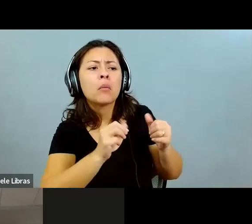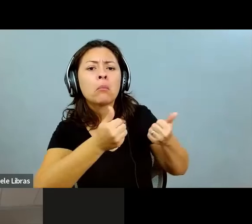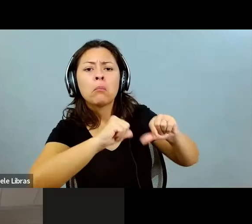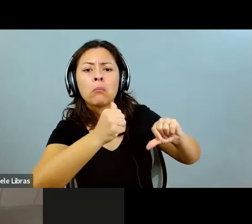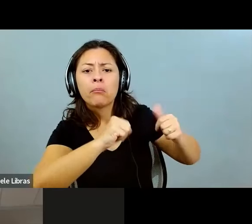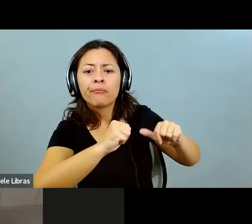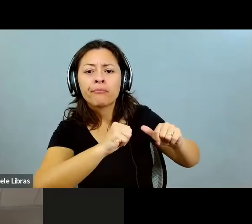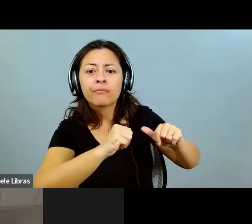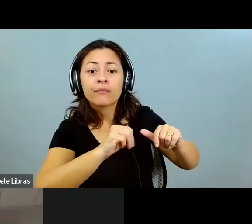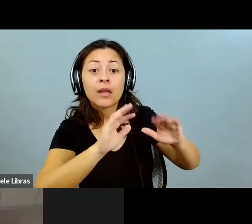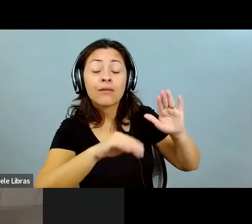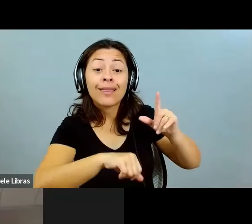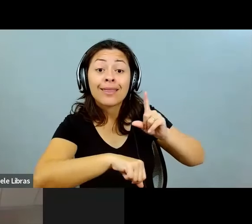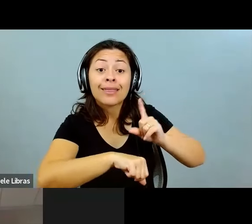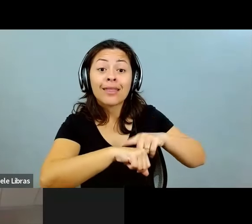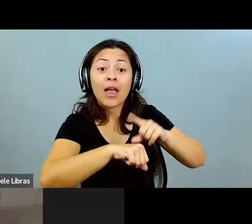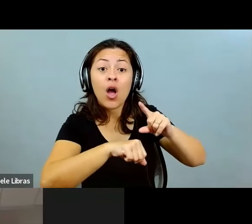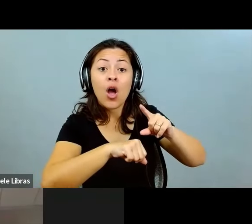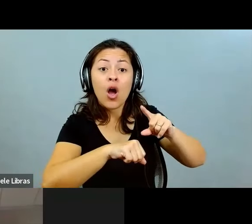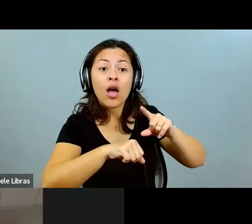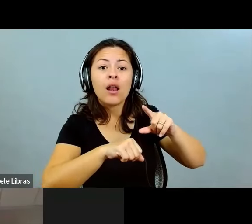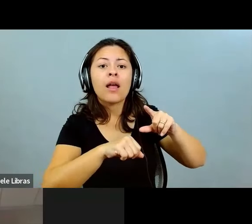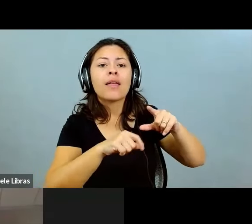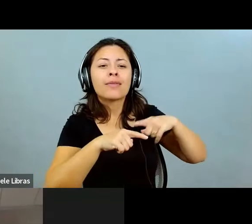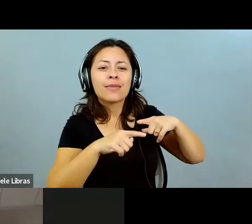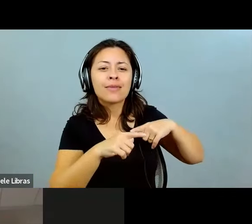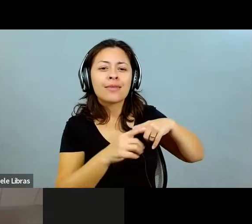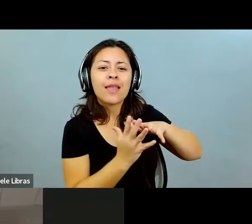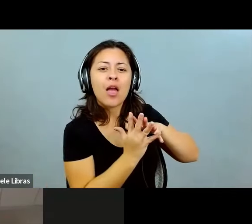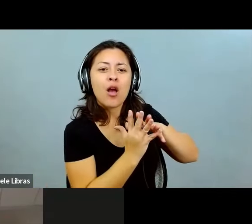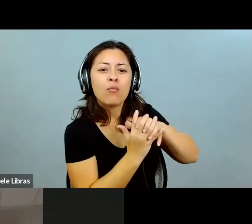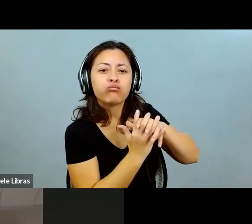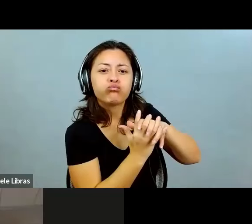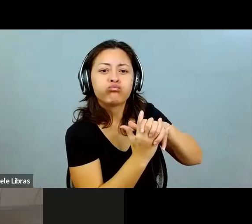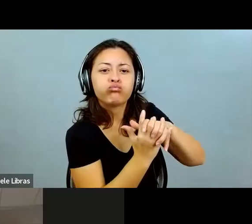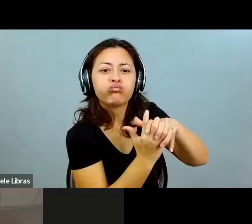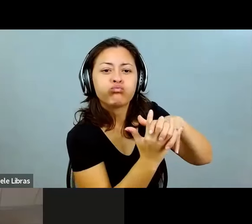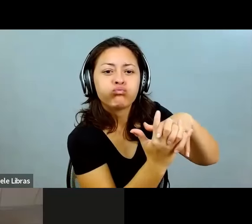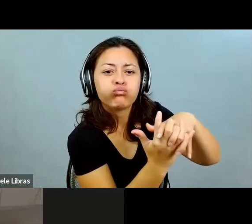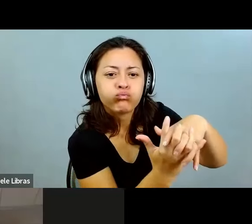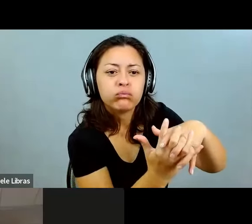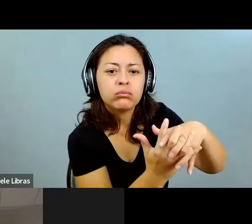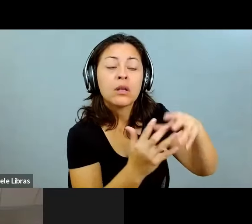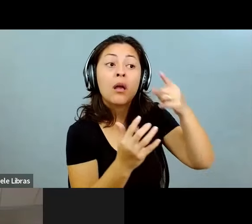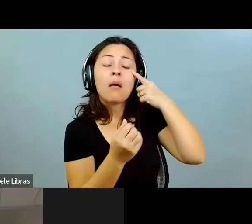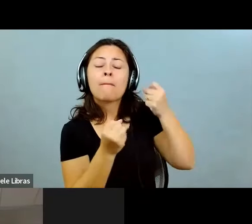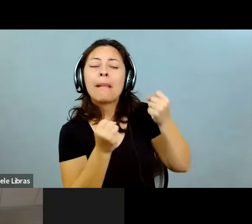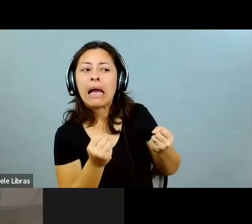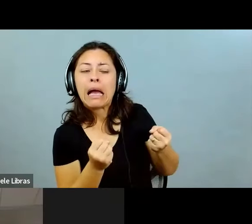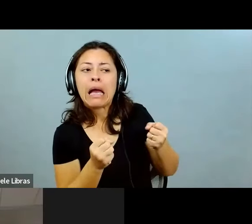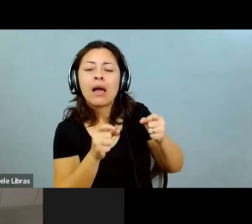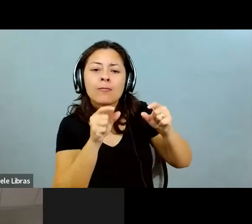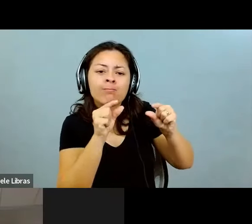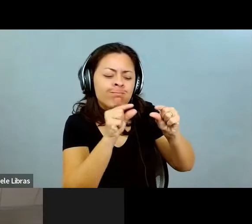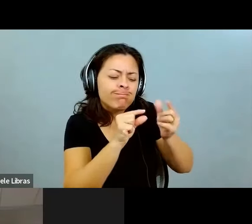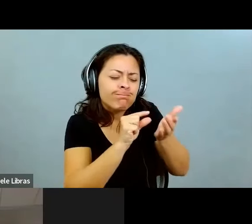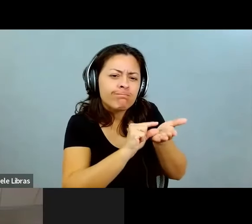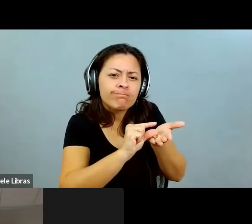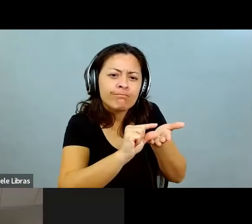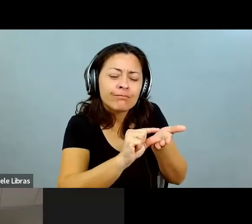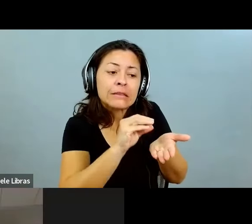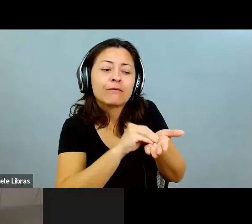hora que coloca a máquina você você percebe ah pesou menos o grão pesou menos o capulho ah por Ah não não faltou